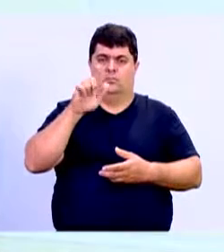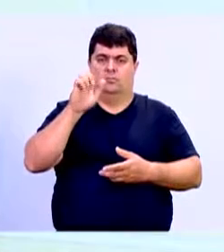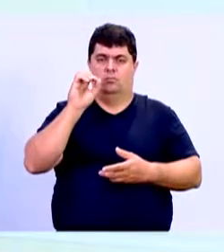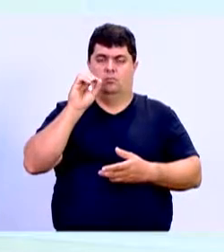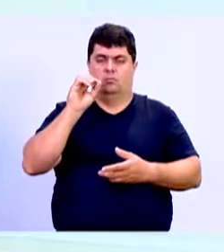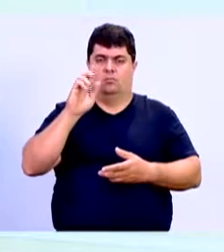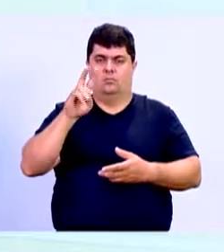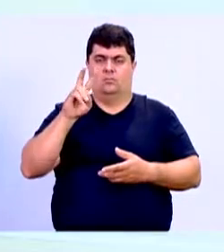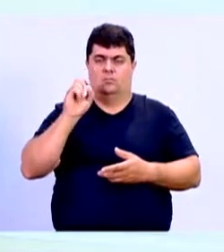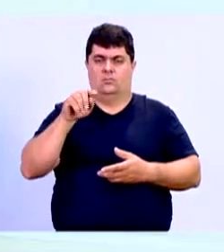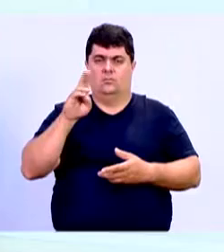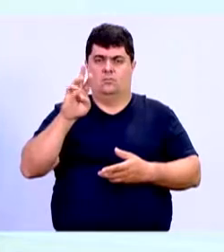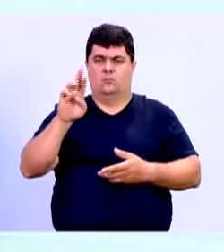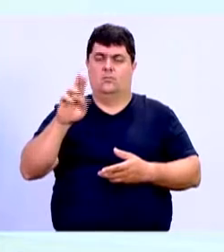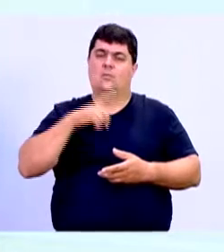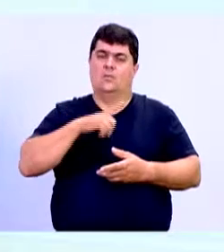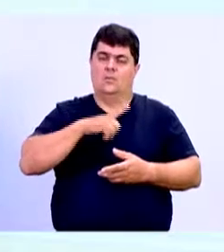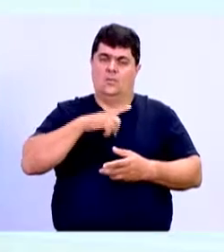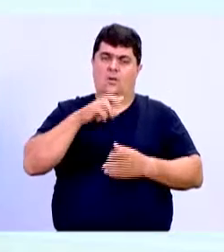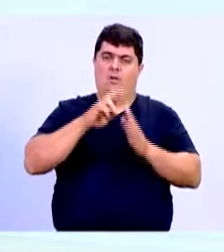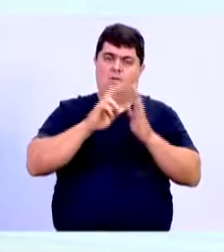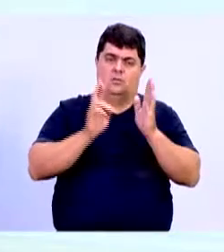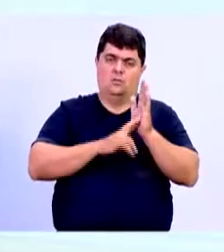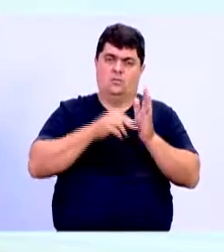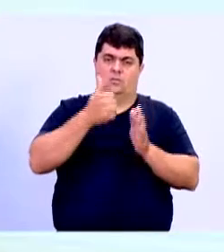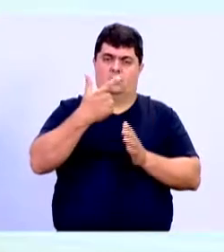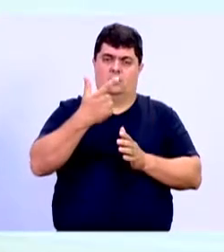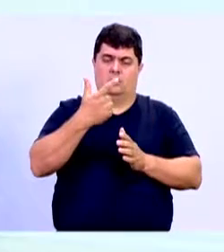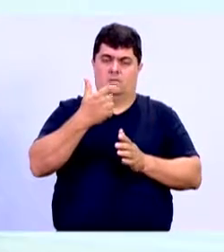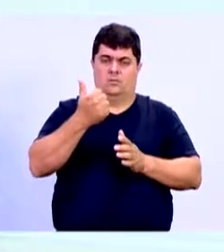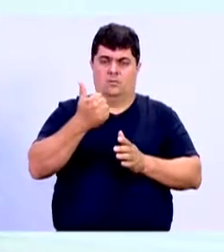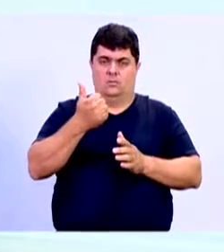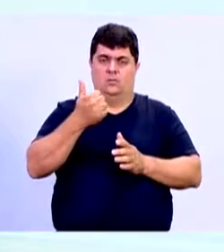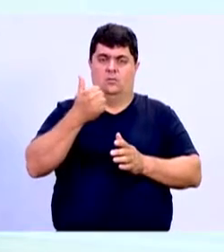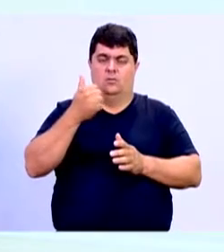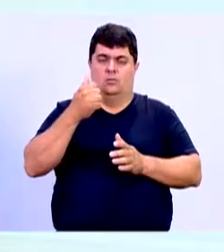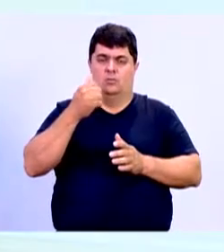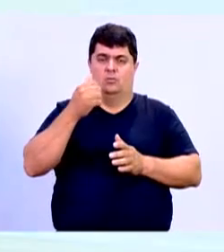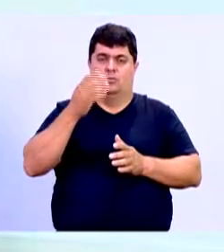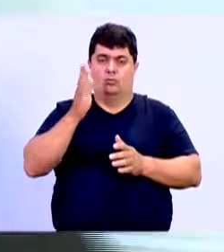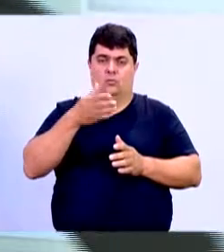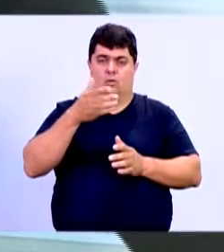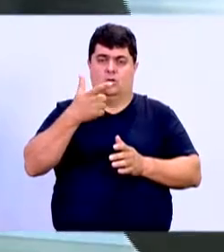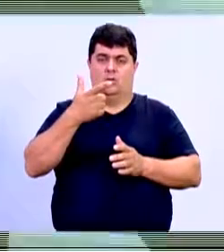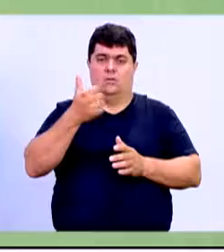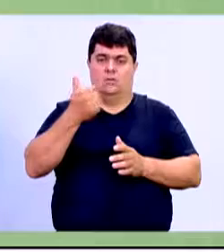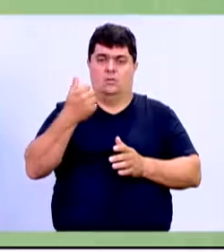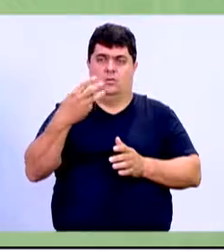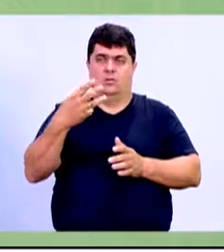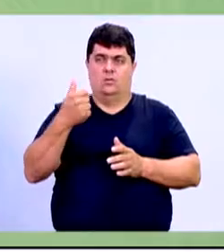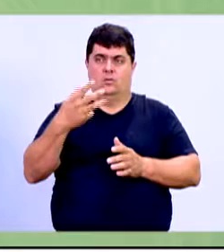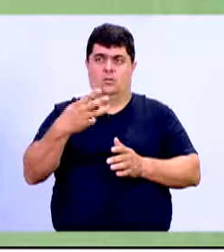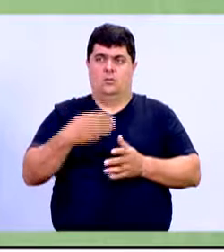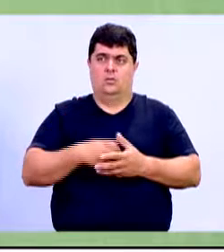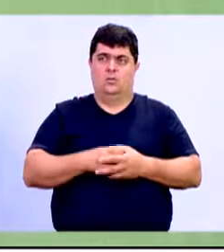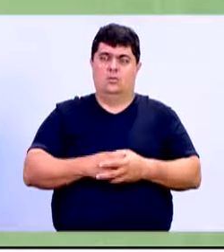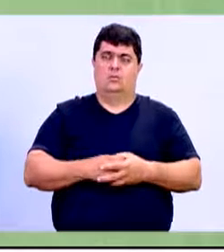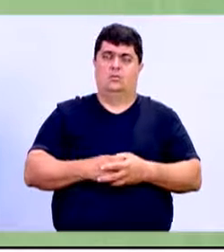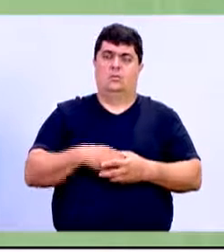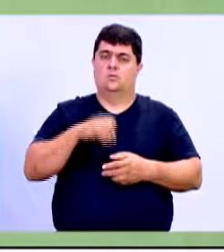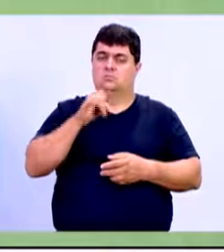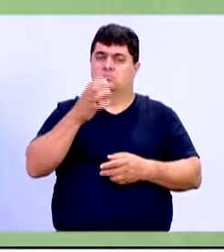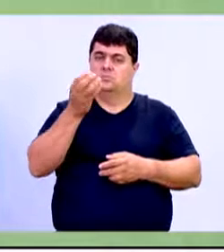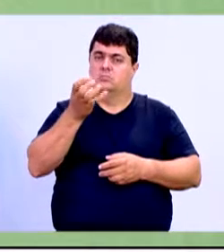tce.ro.gov.br. Lá está disponível essa resolução, 121/2013. E ela, vou anotar aqui, para quem